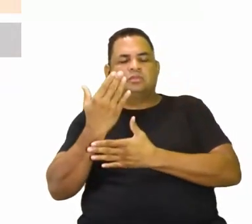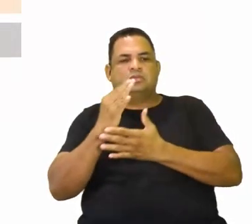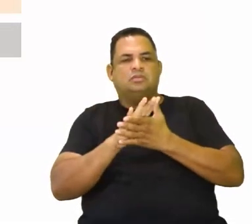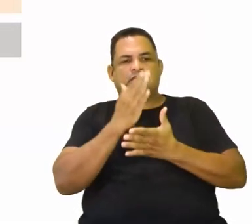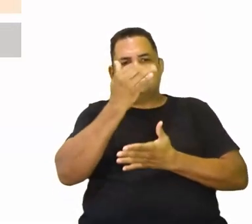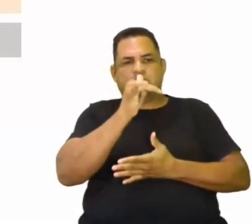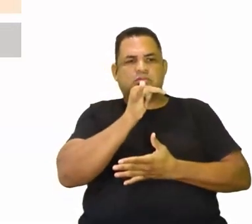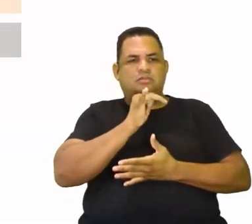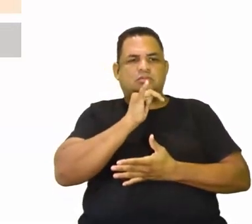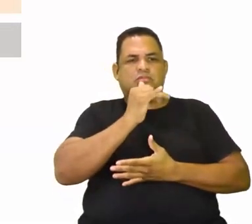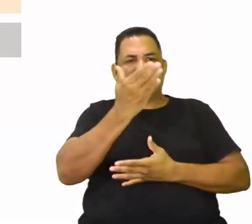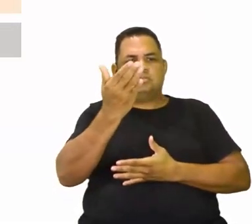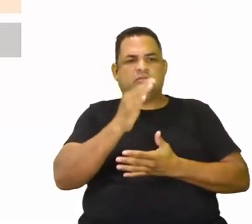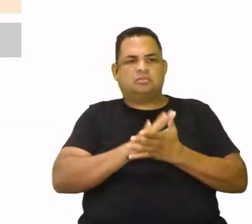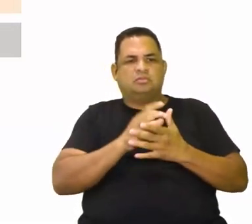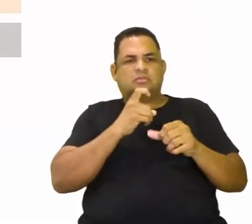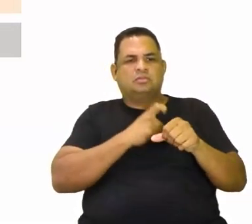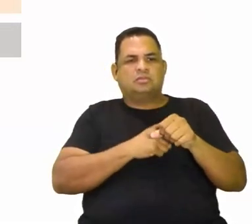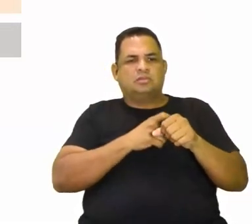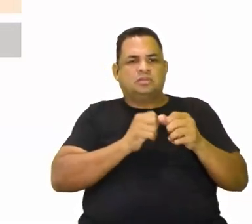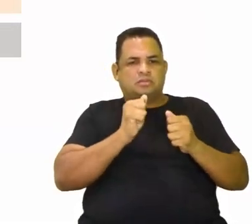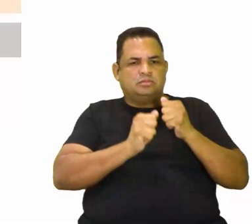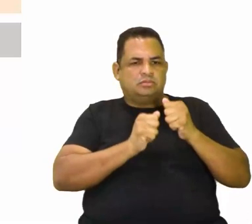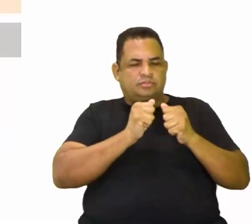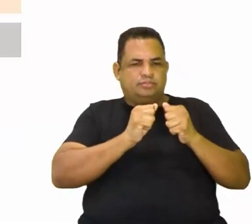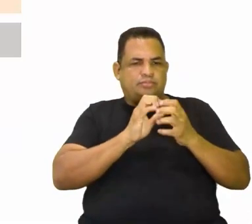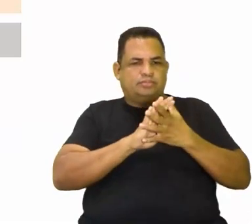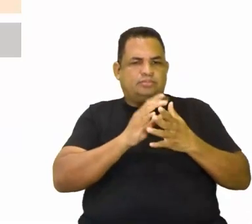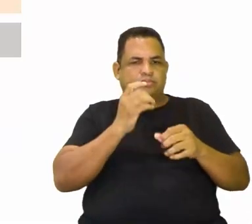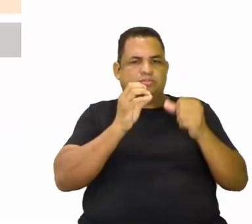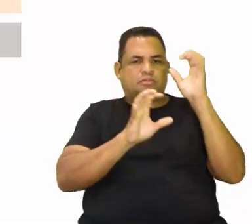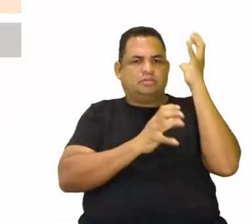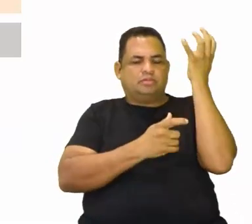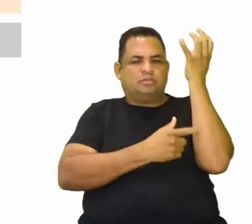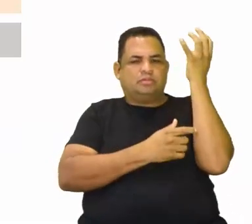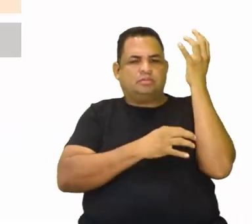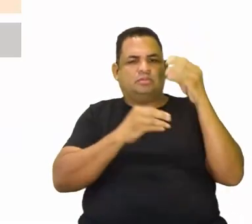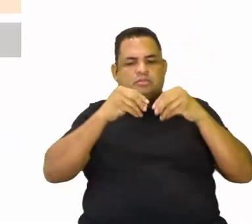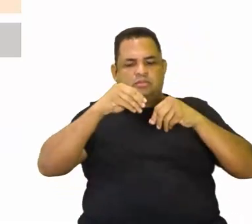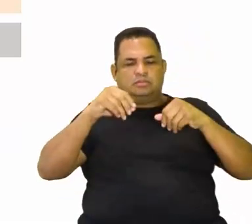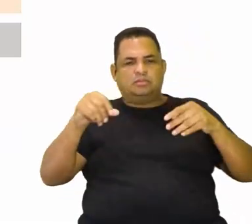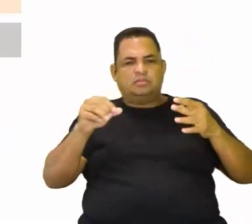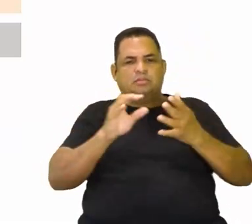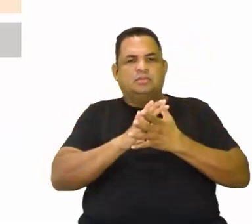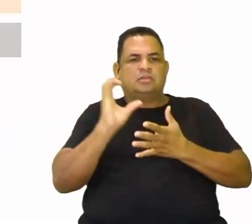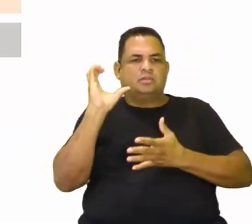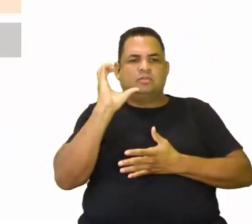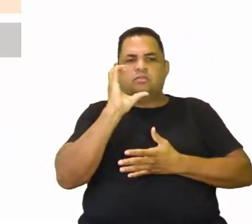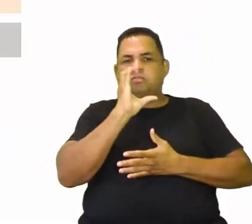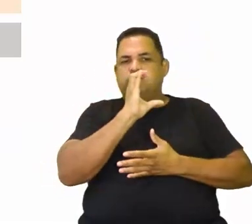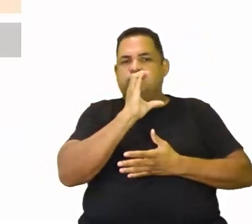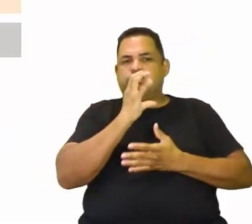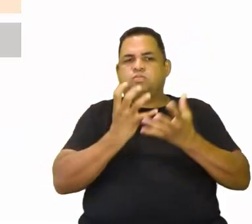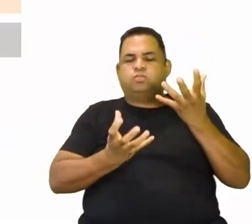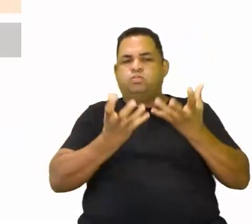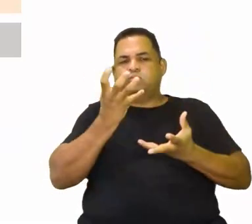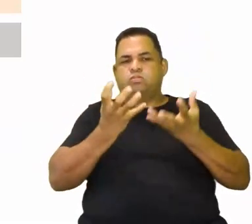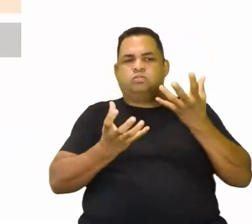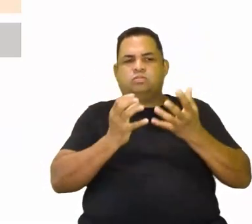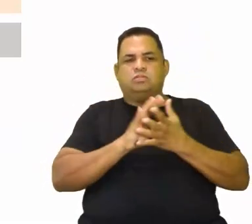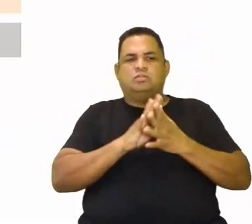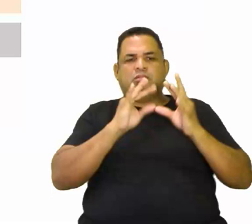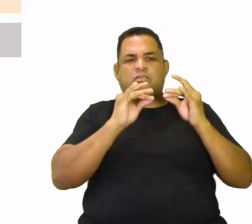Como exemplo, nós temos sólido, o carvão, a madeira e a pólvora, que eles queimam, né? O líquido, nós temos